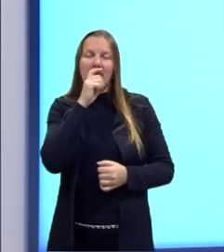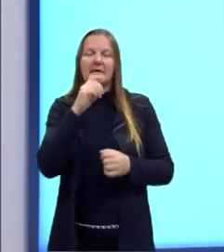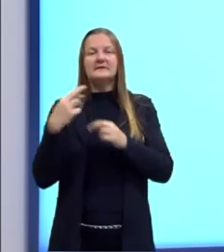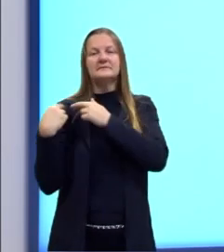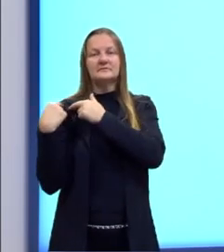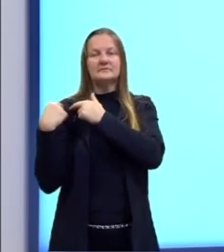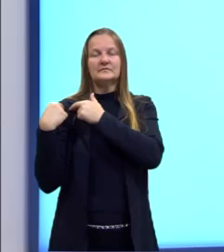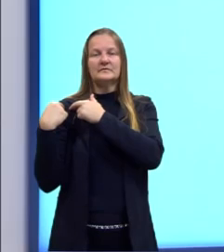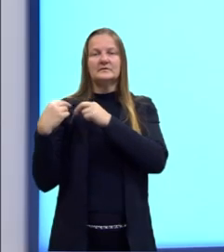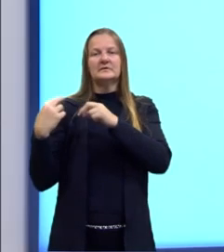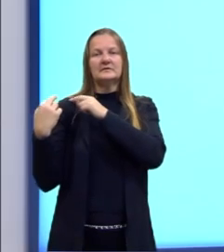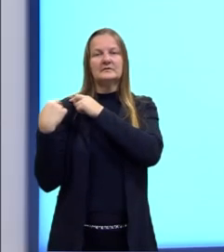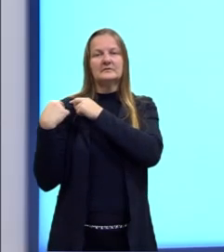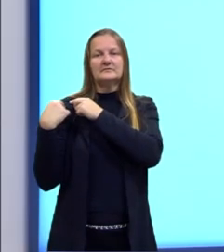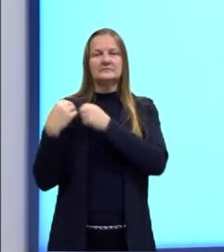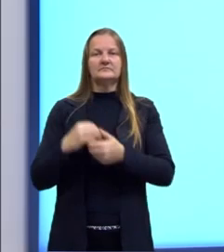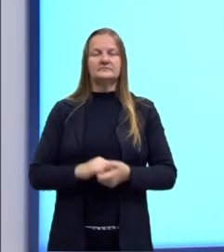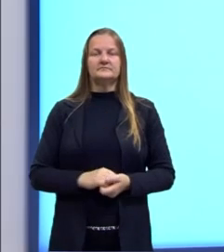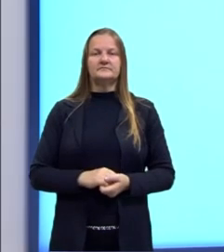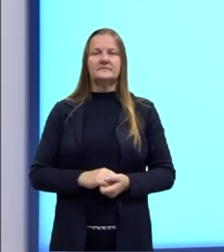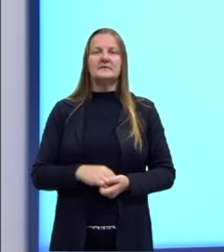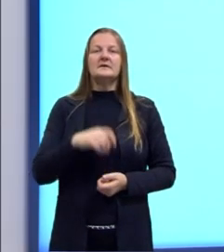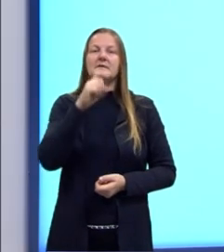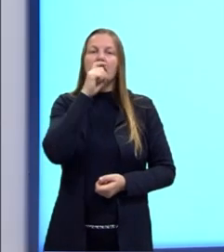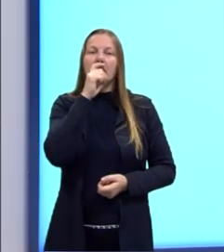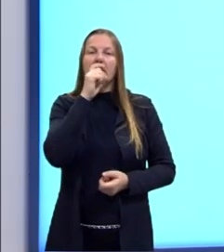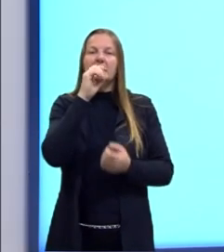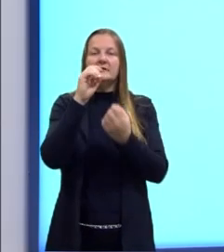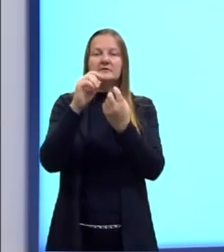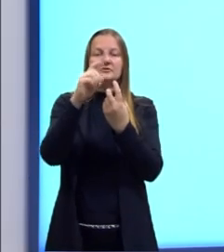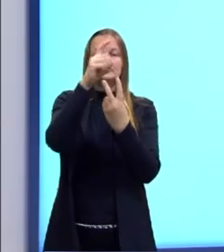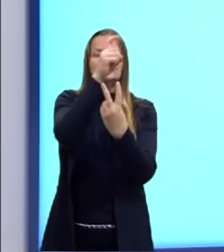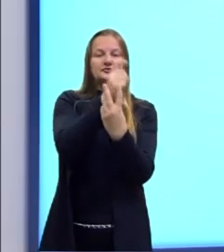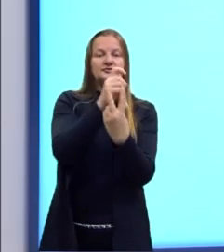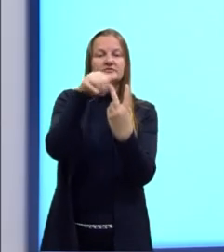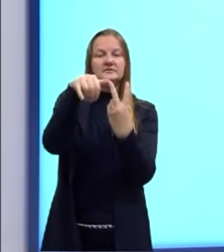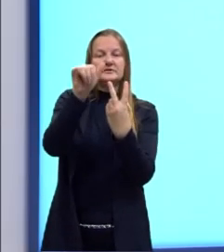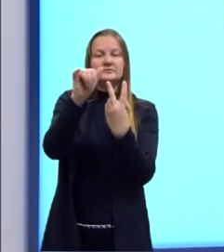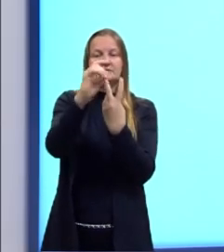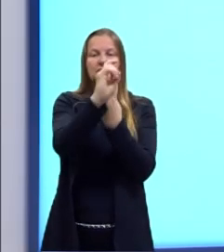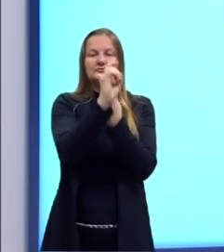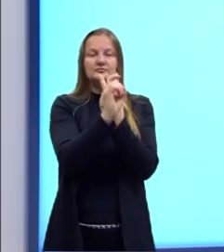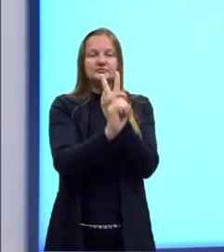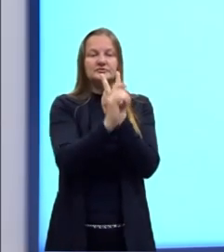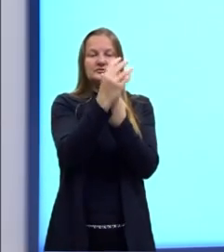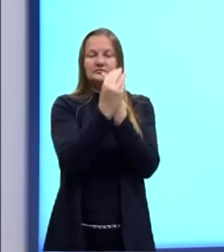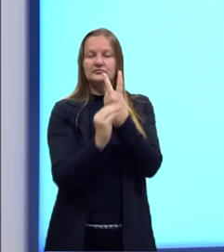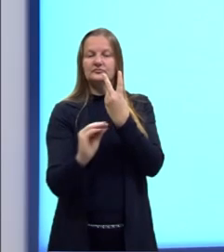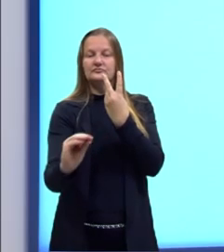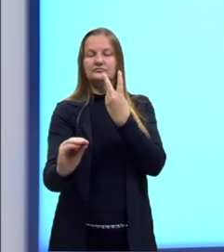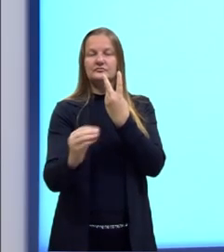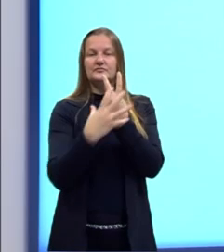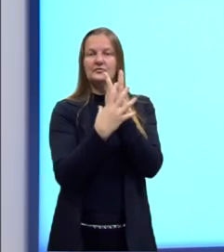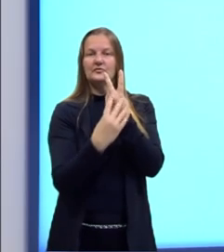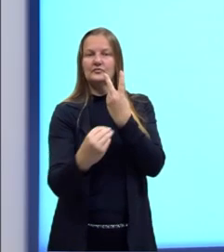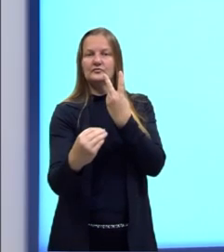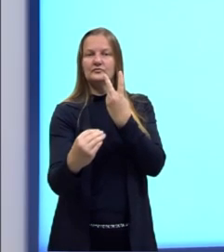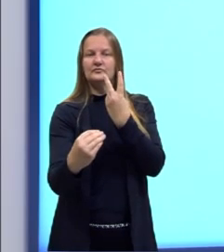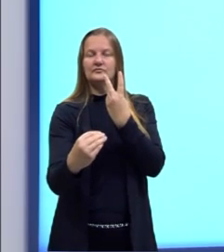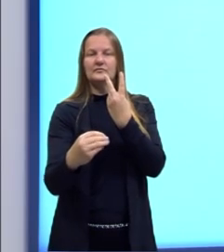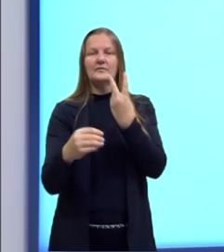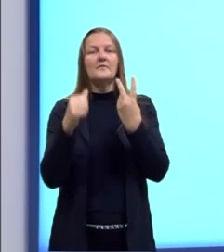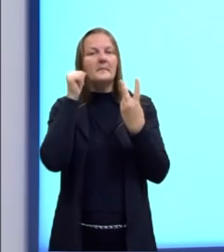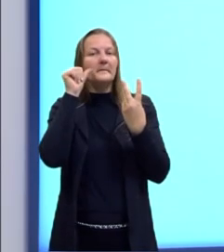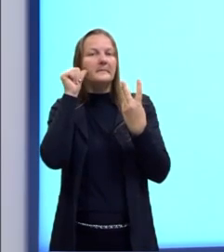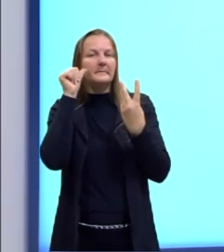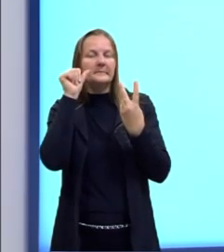ser sexo masculino seu pai se agregar lá o cromossomo x Mas vai ter um indivíduo então